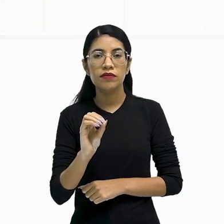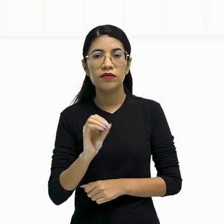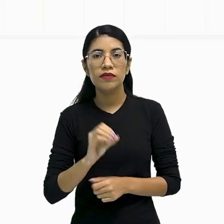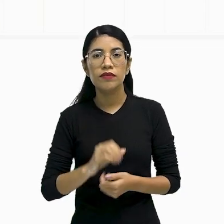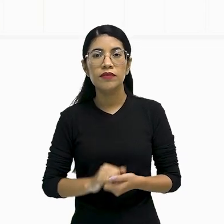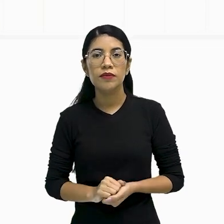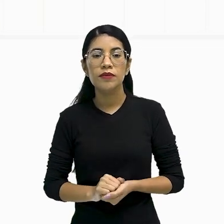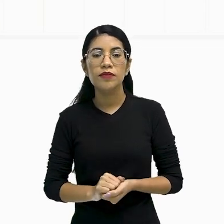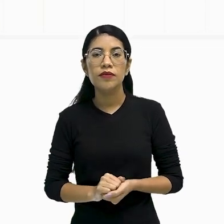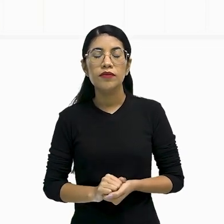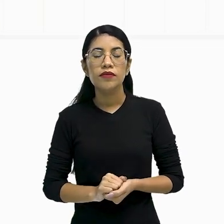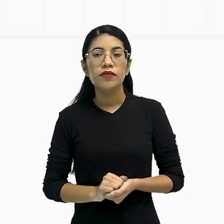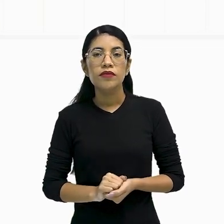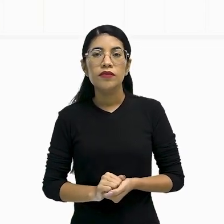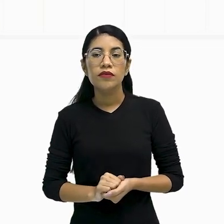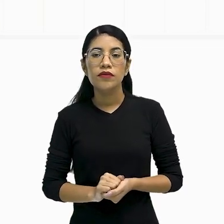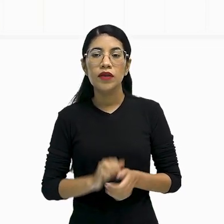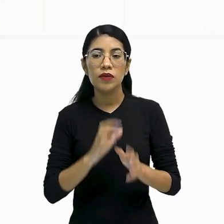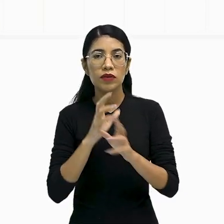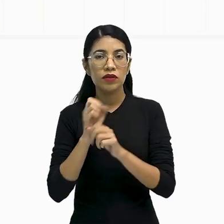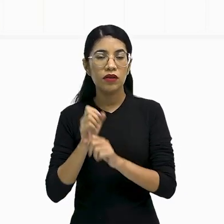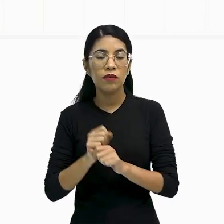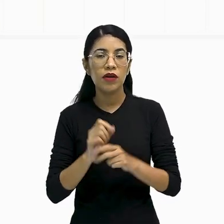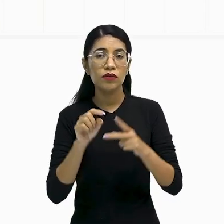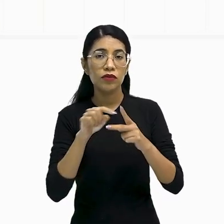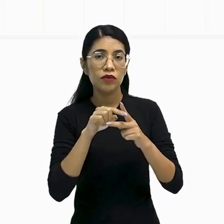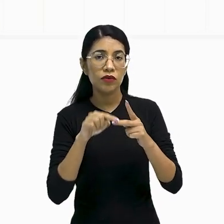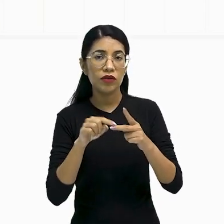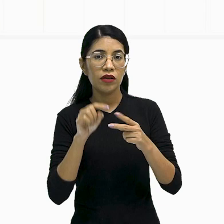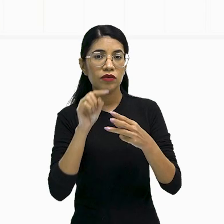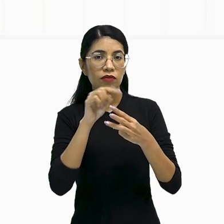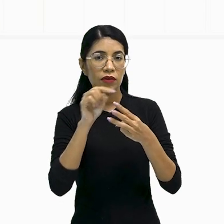180 graus, tá? Ó, somando os três valores aqui,